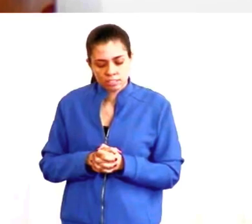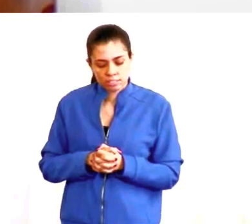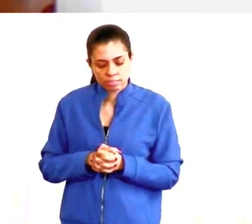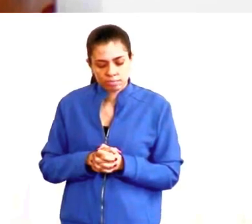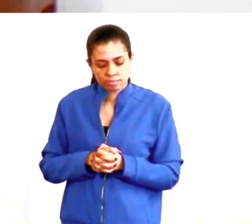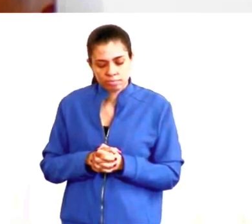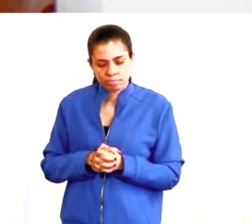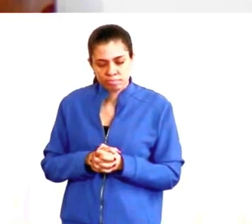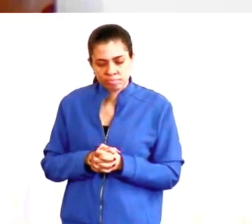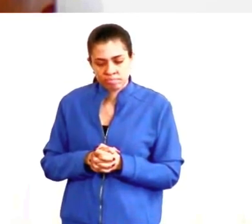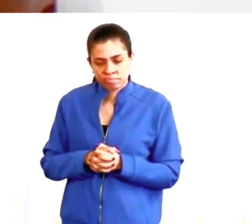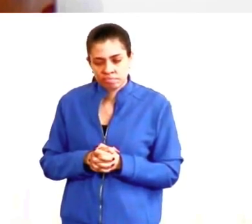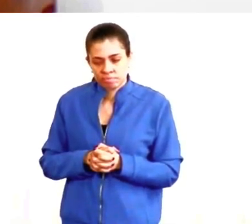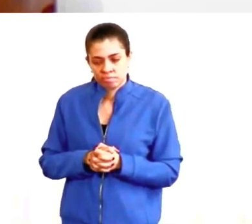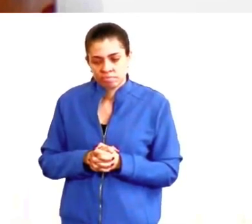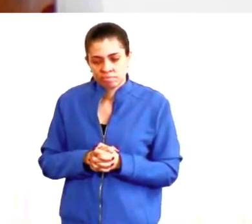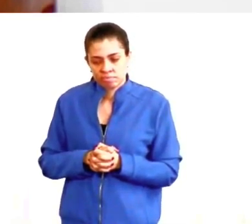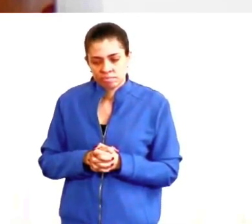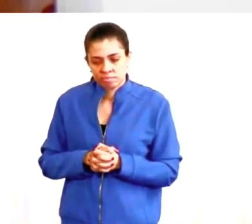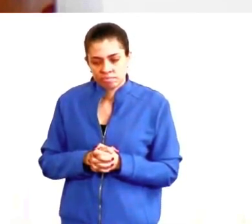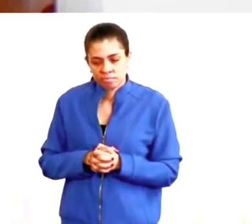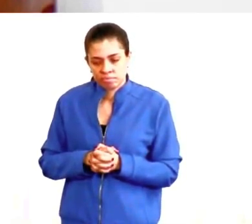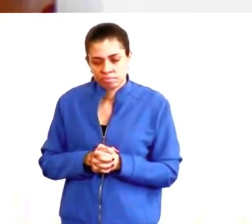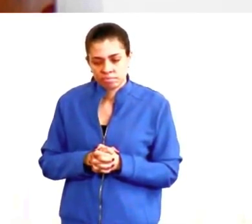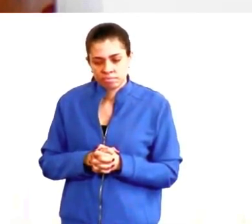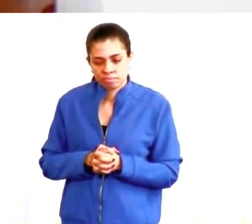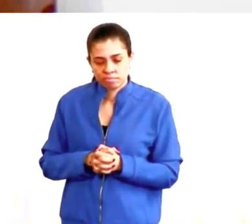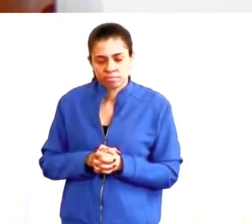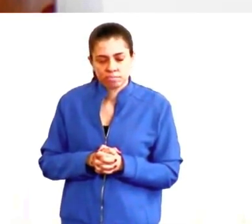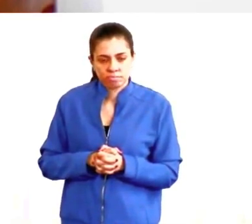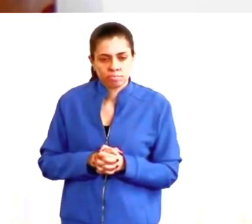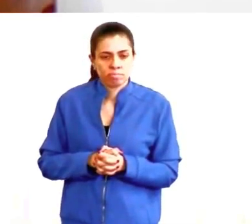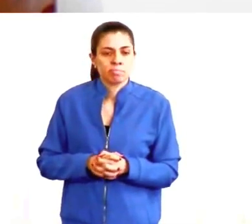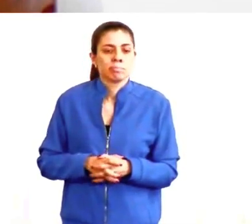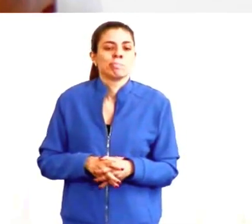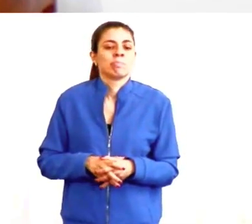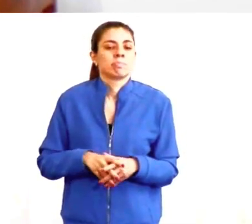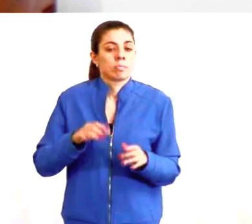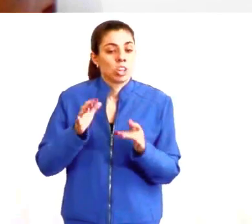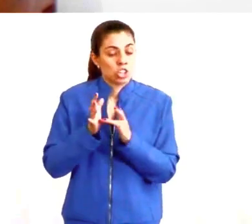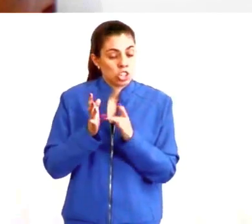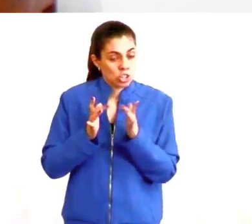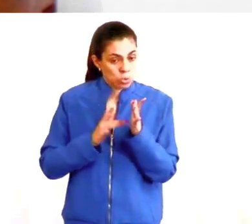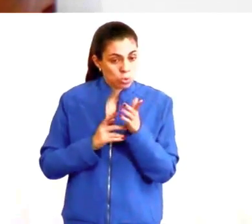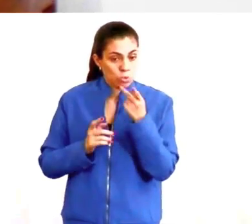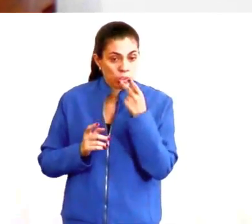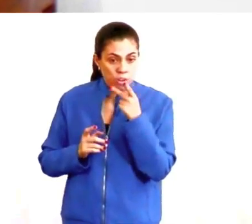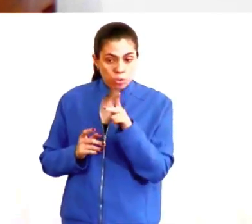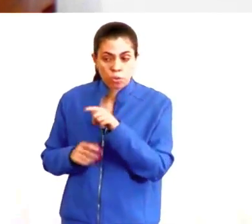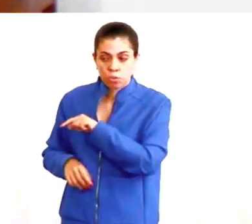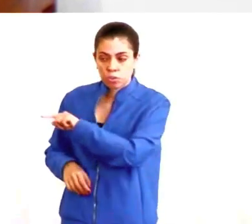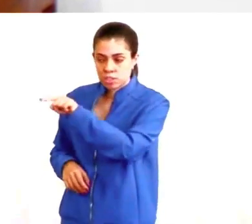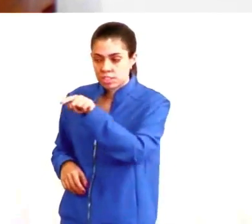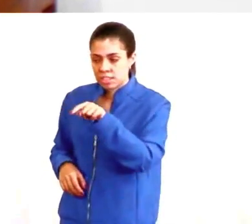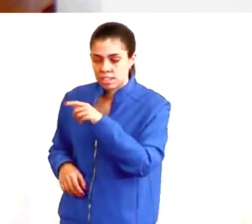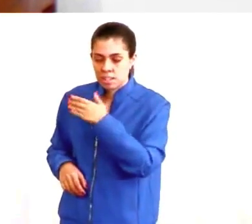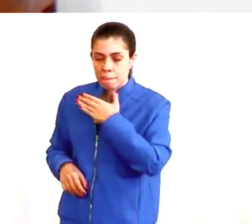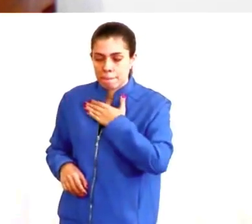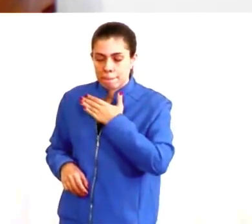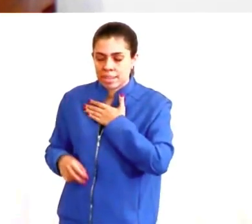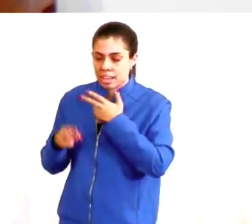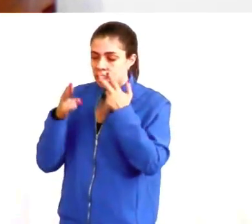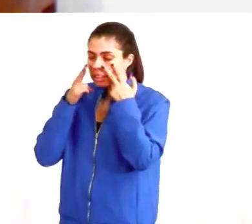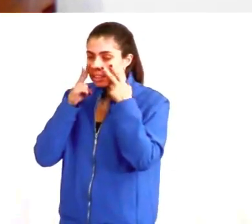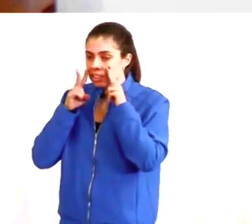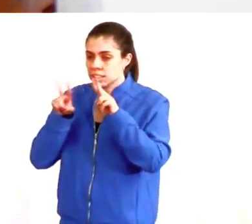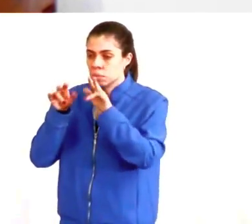Depois o próprio Jesus disse, e sereis minhas testemunhas, tanto aqui em Jerusalém, quanto em Samaria, quanto nos confins da terra. E se ainda